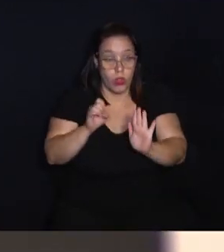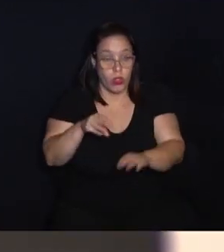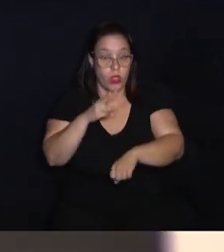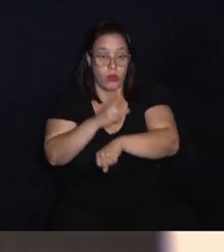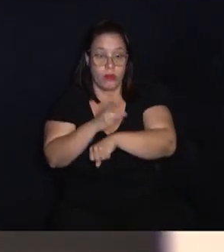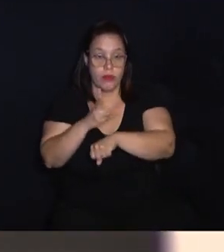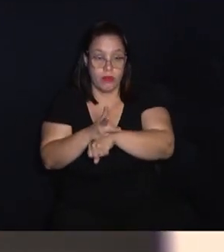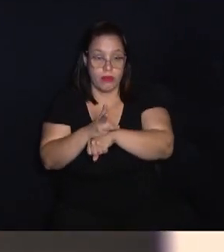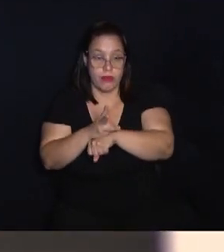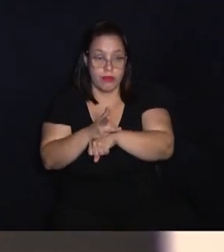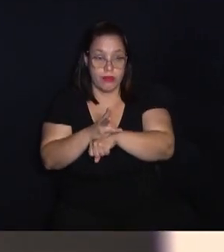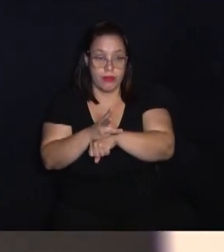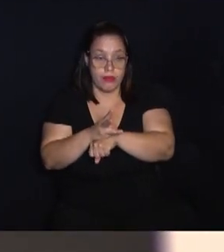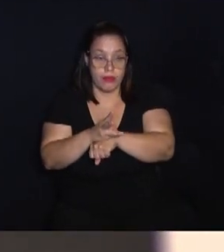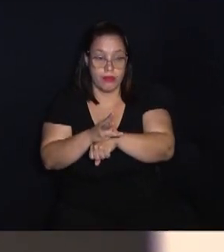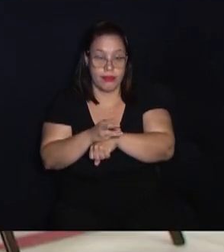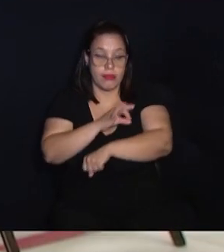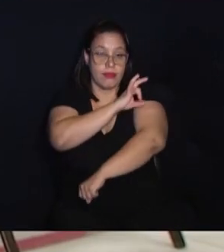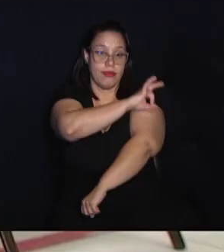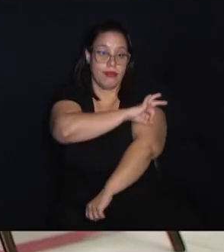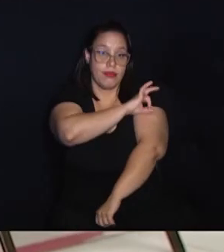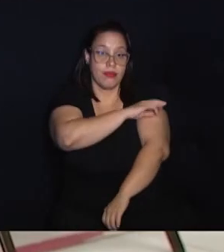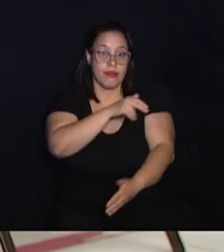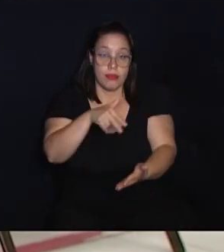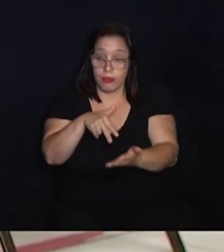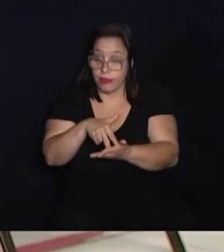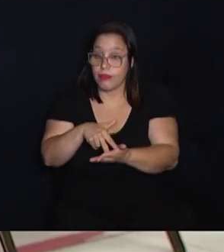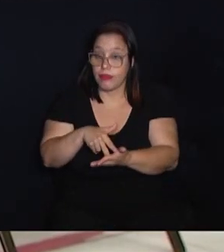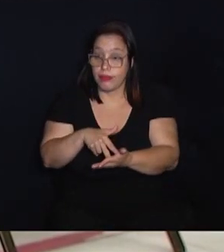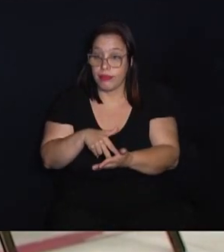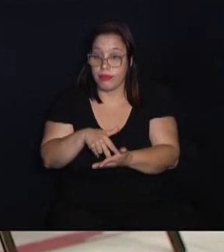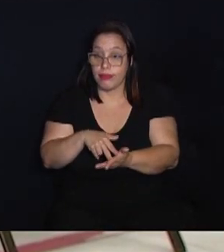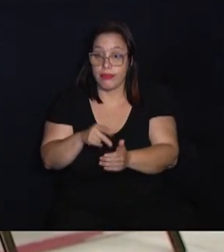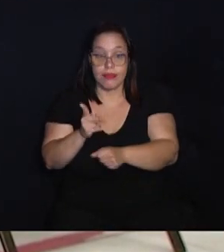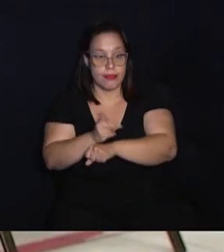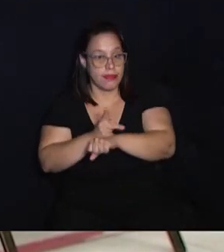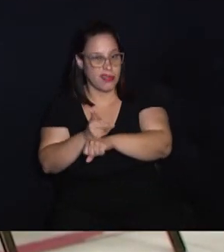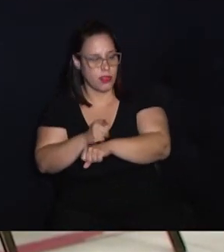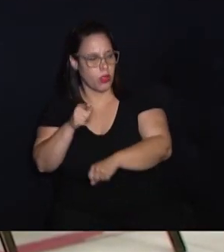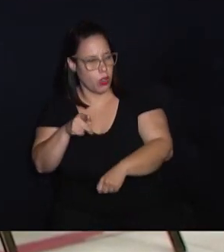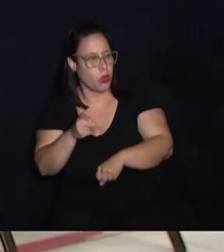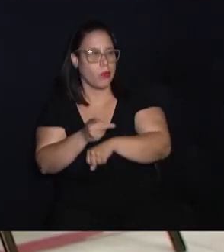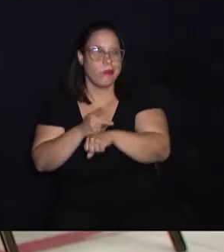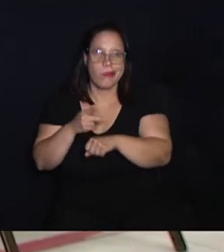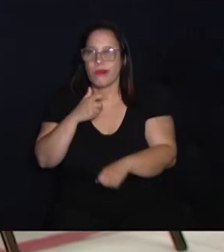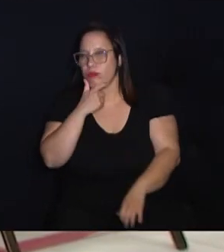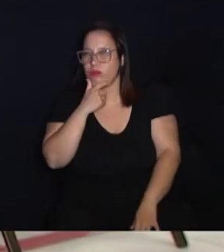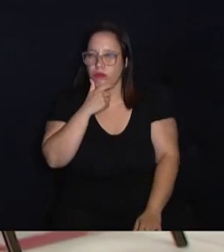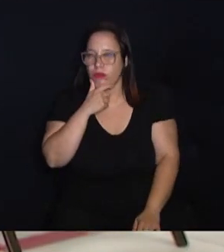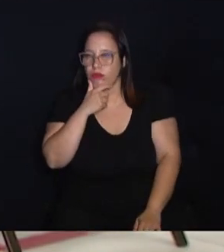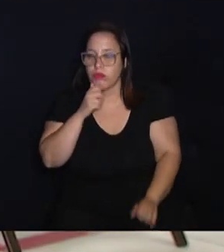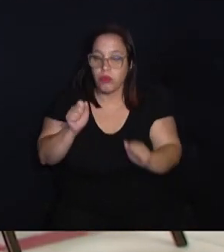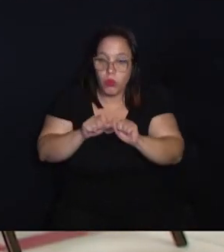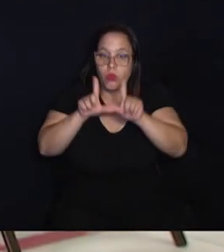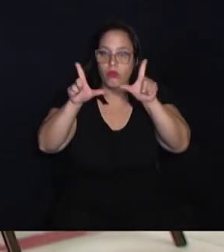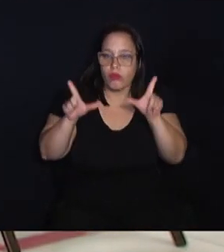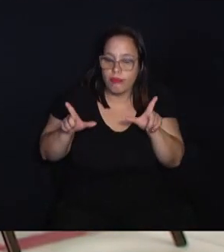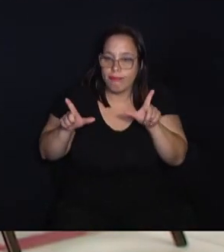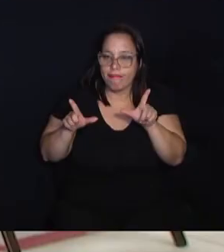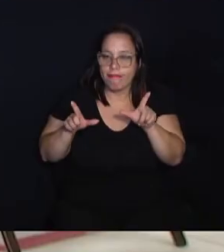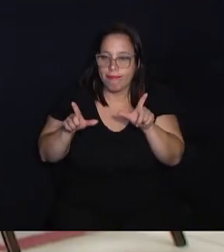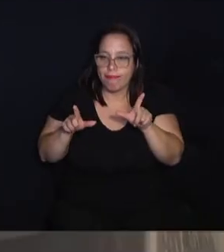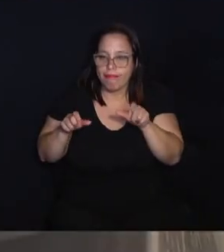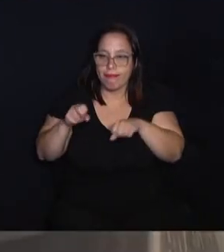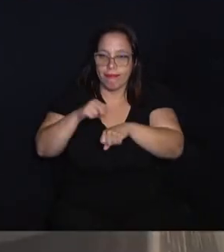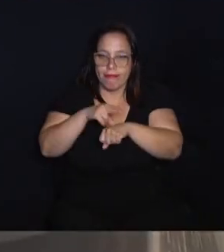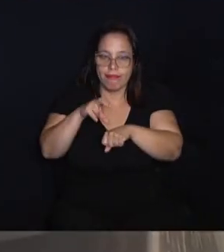também pelo WhatsApp. A Prefeitura disponibiliza o WhatsApp também para a busca da sua vaga de emprego. Muito bem, destaca pra gente algumas das